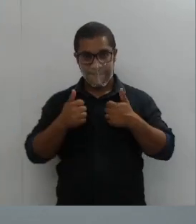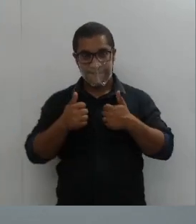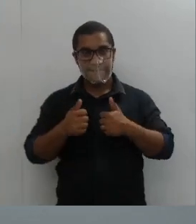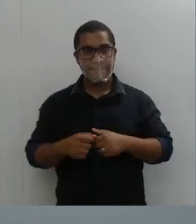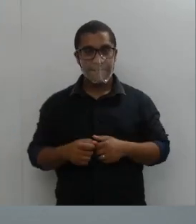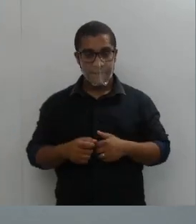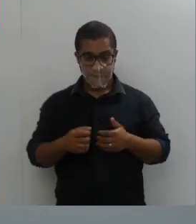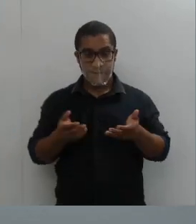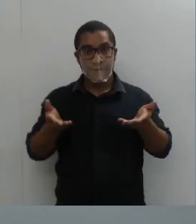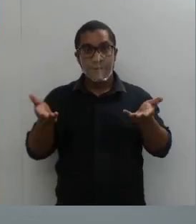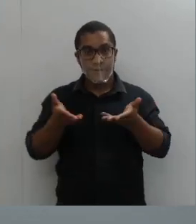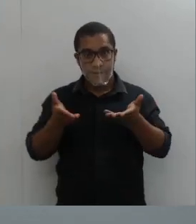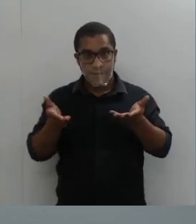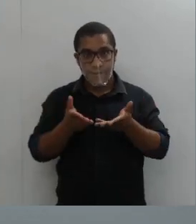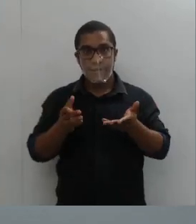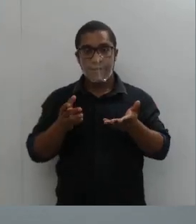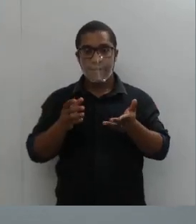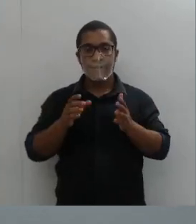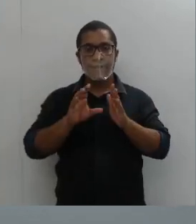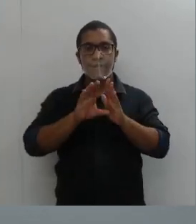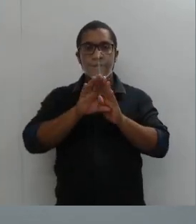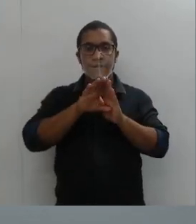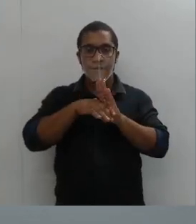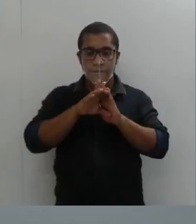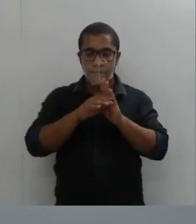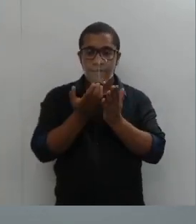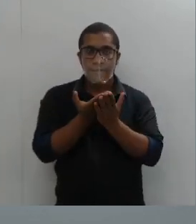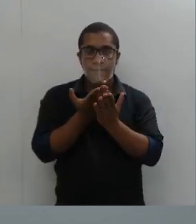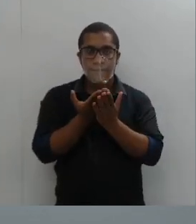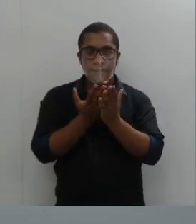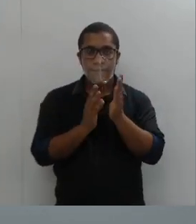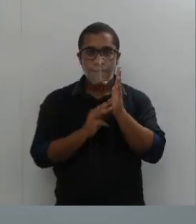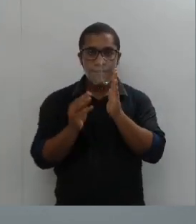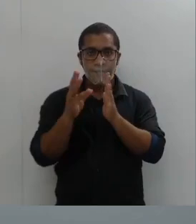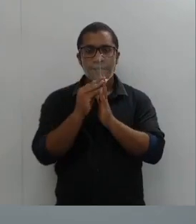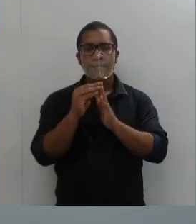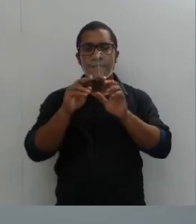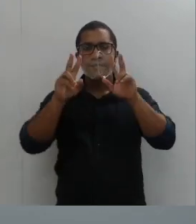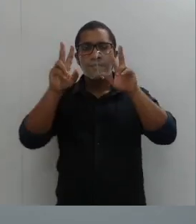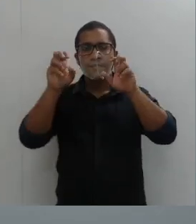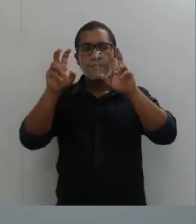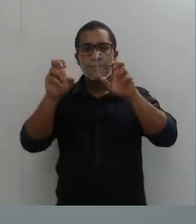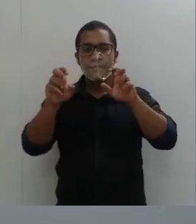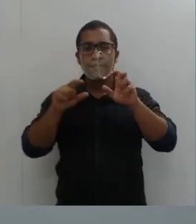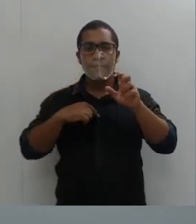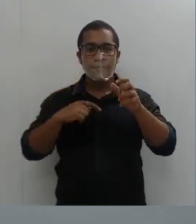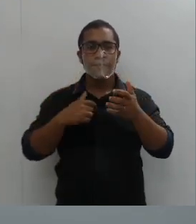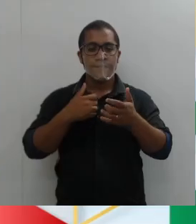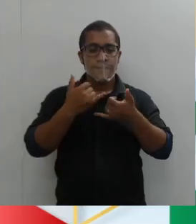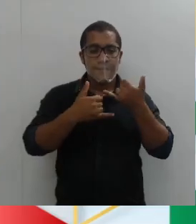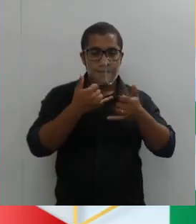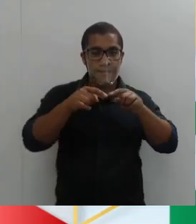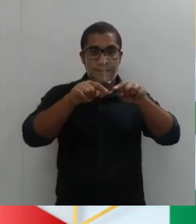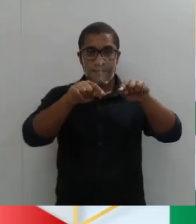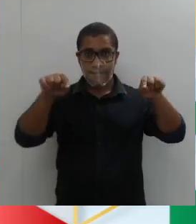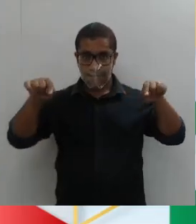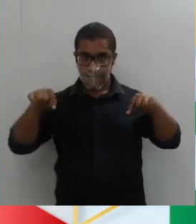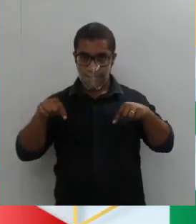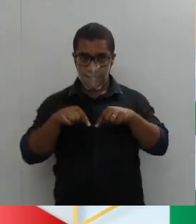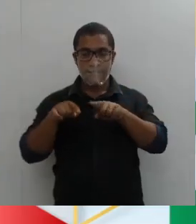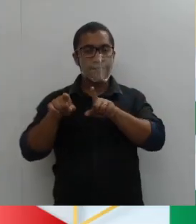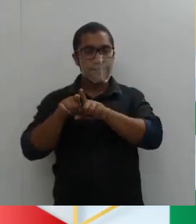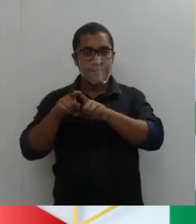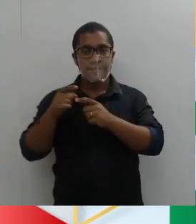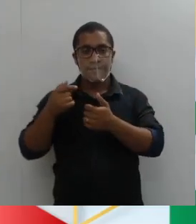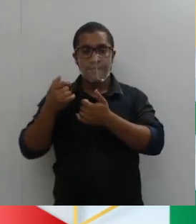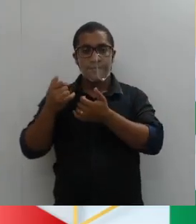mesmo. E hoje o nosso conteúdo a ser estudado, nossa unidade temática, são jogos de salão e jogos eletrônicos.